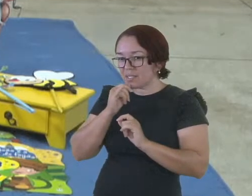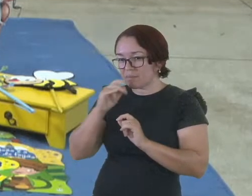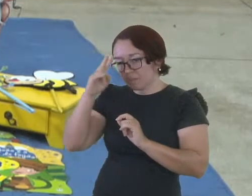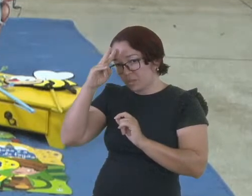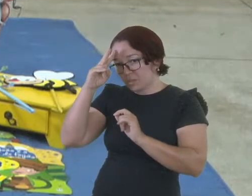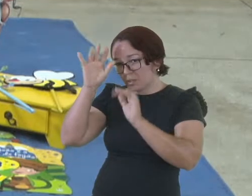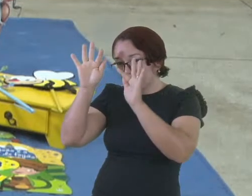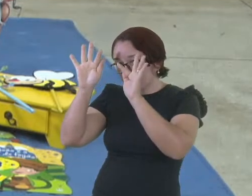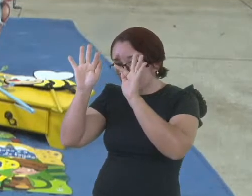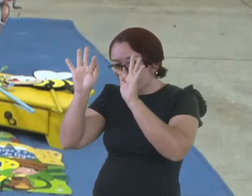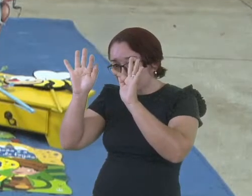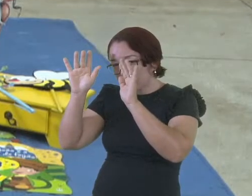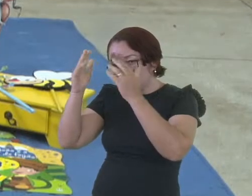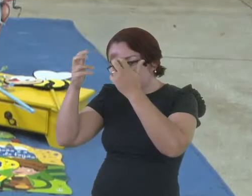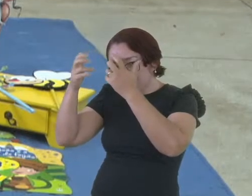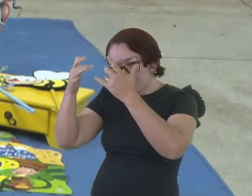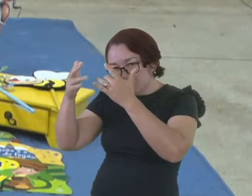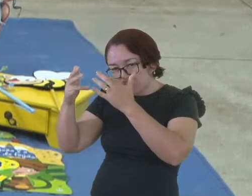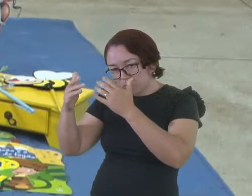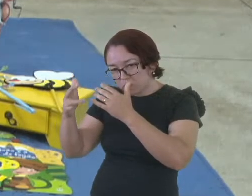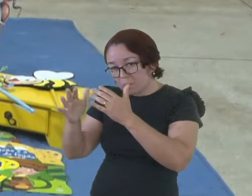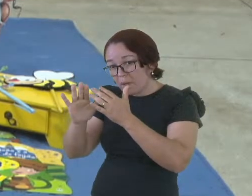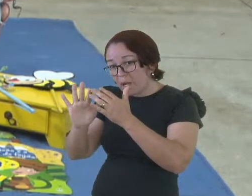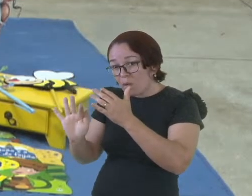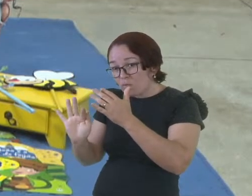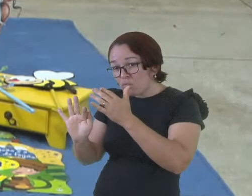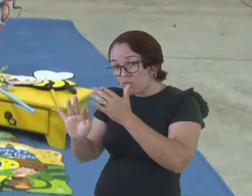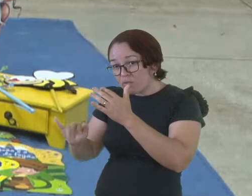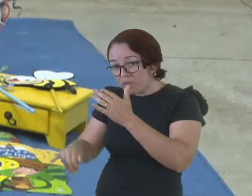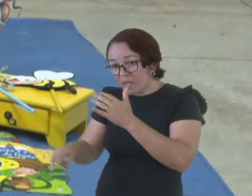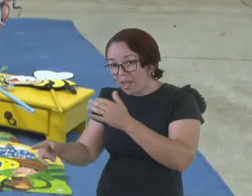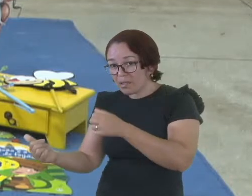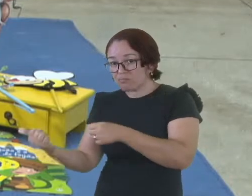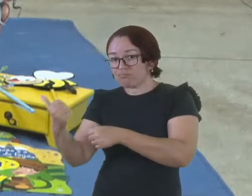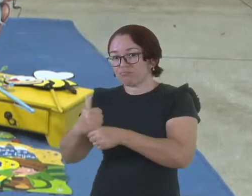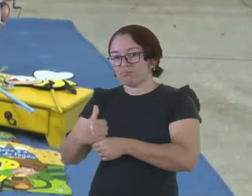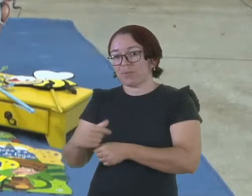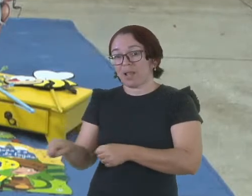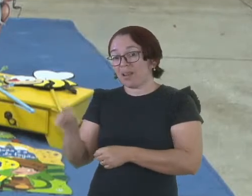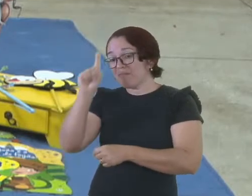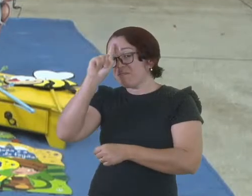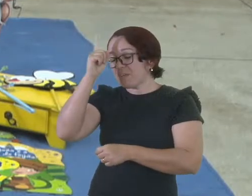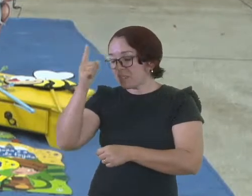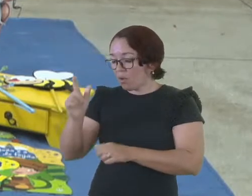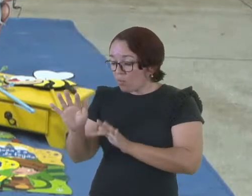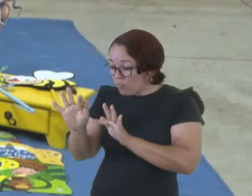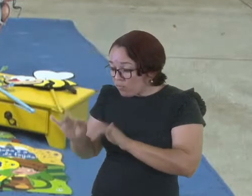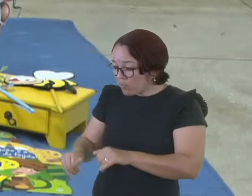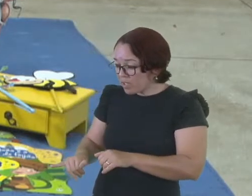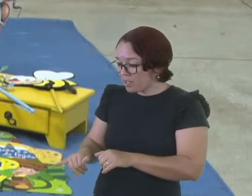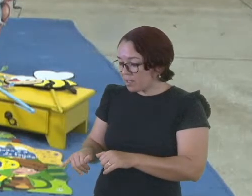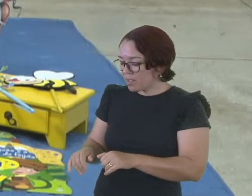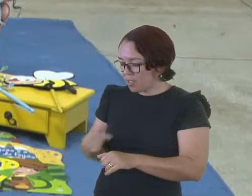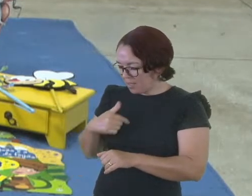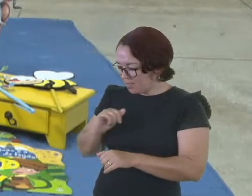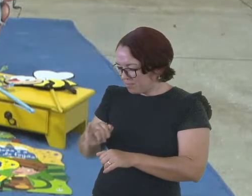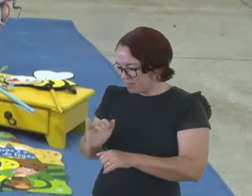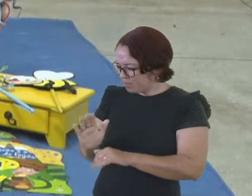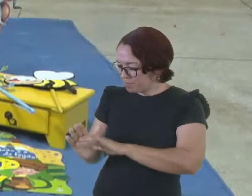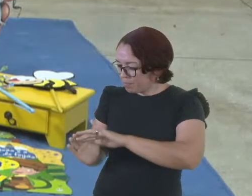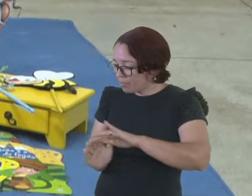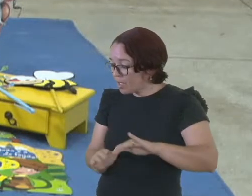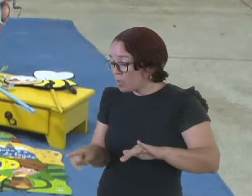um novo final para essa história. Olha que legal! Dessa maneira, a criança vai poder viajar no mundo